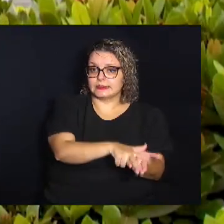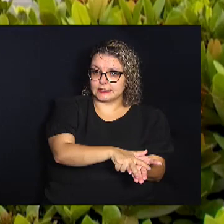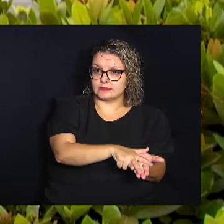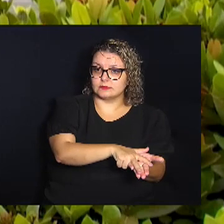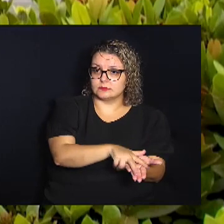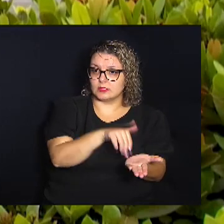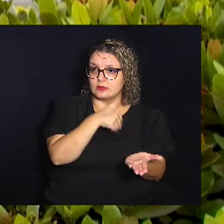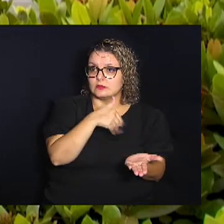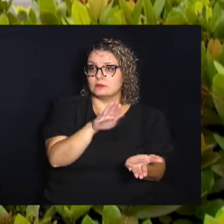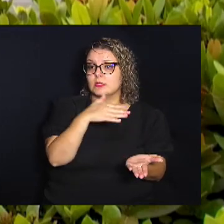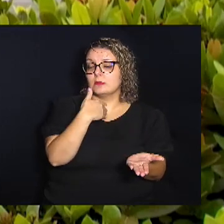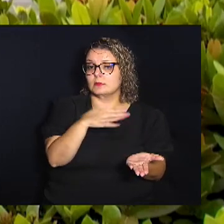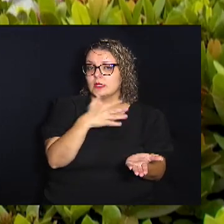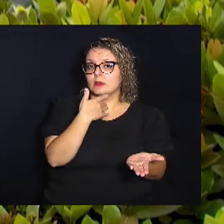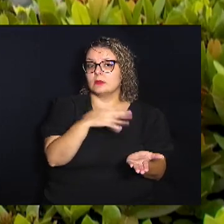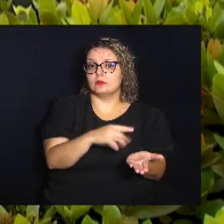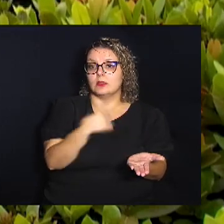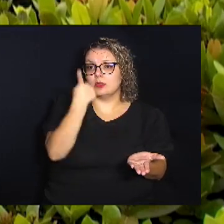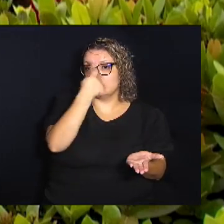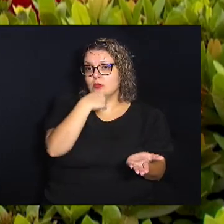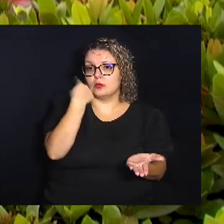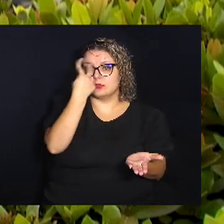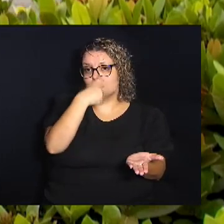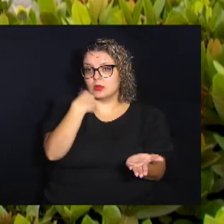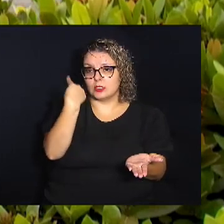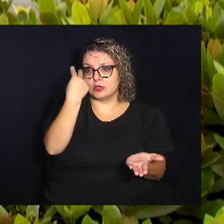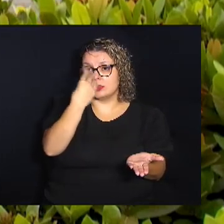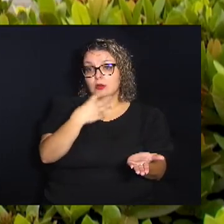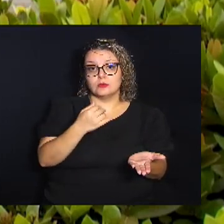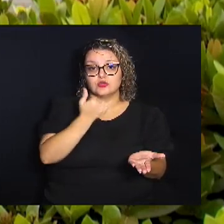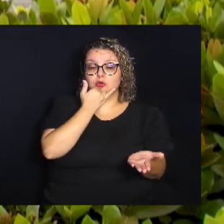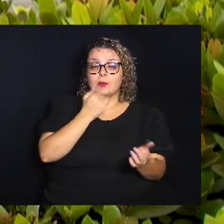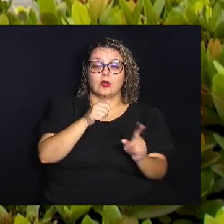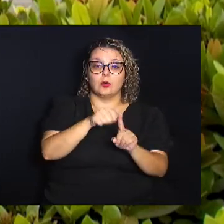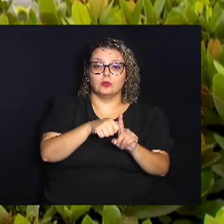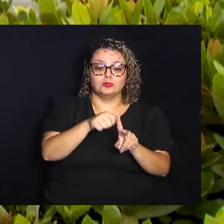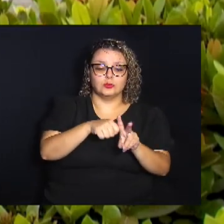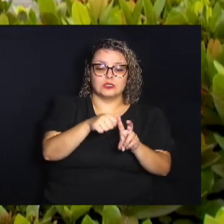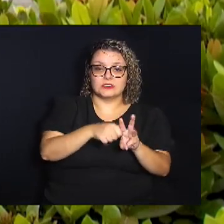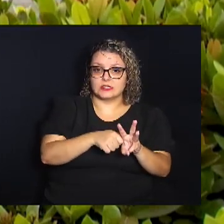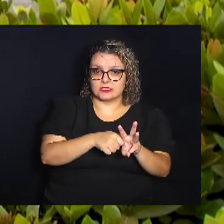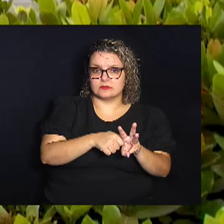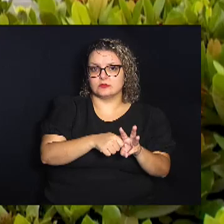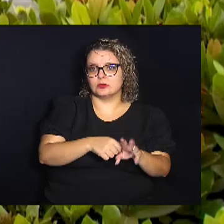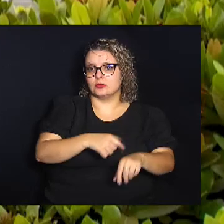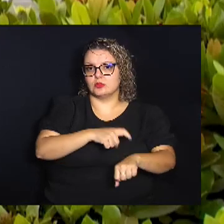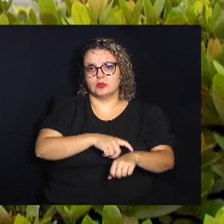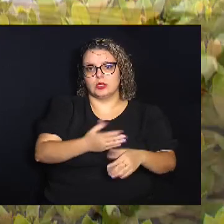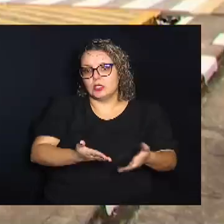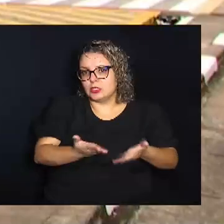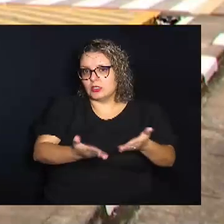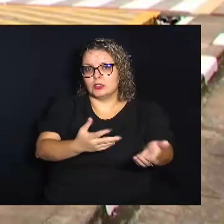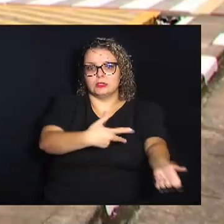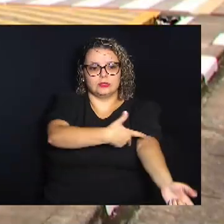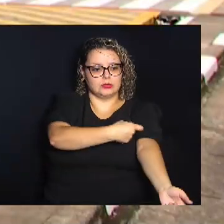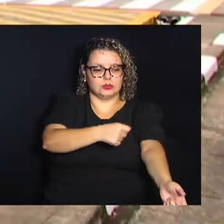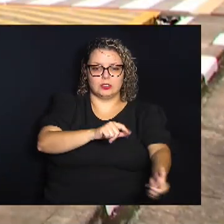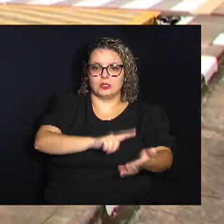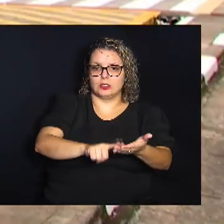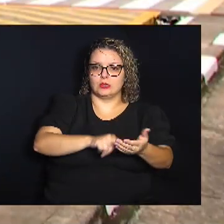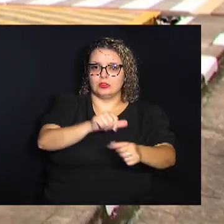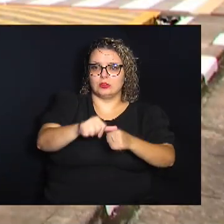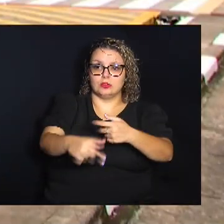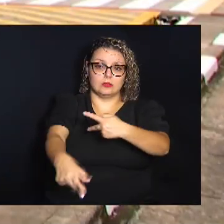aí, às vezes, esse paciente fica 1, 2 ou 3 meses, o tempo que durar o tratamento de hemodiálise, coisa